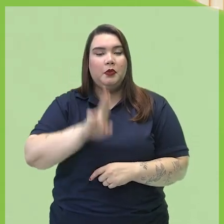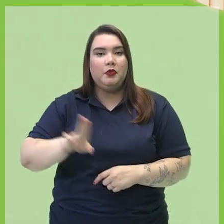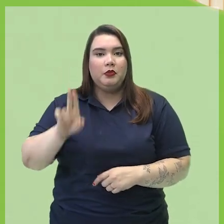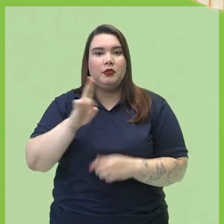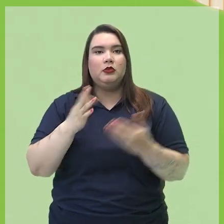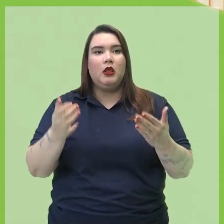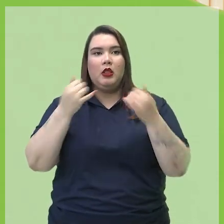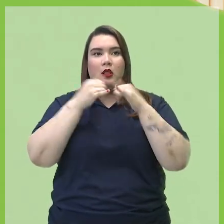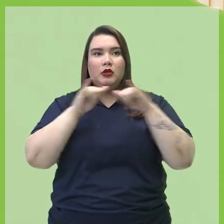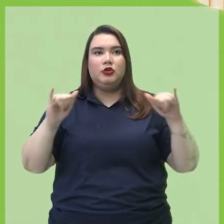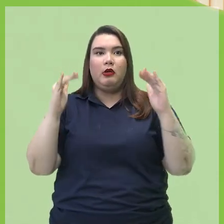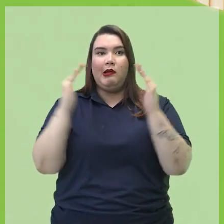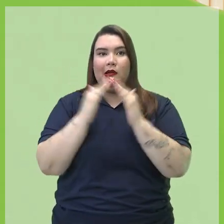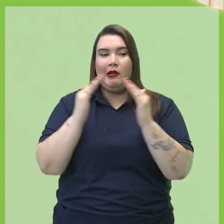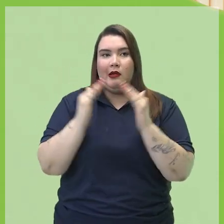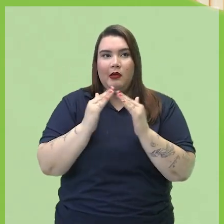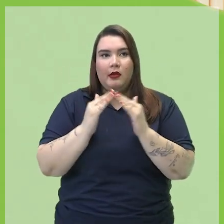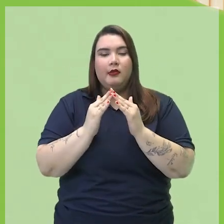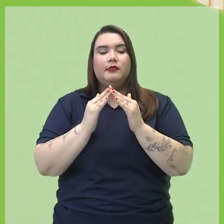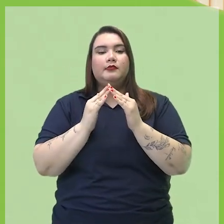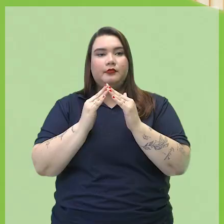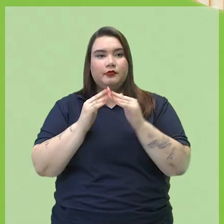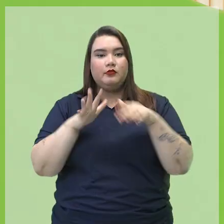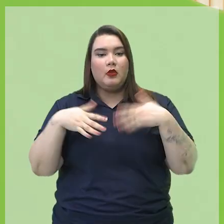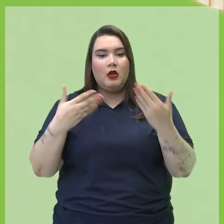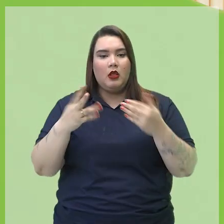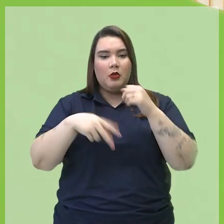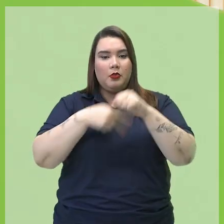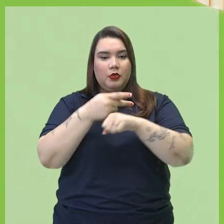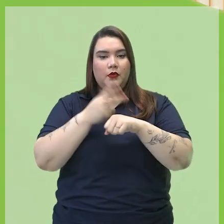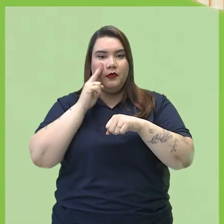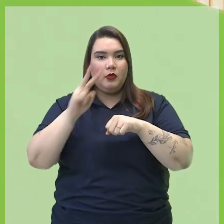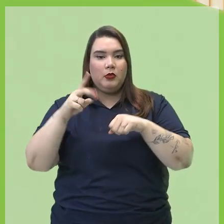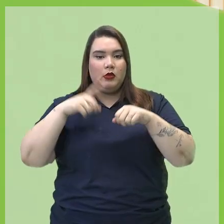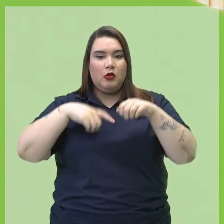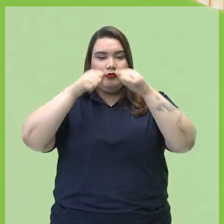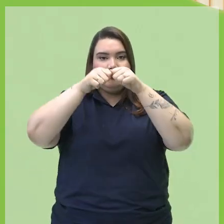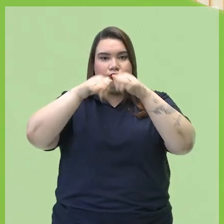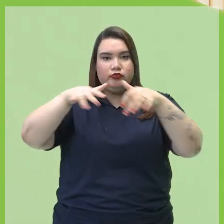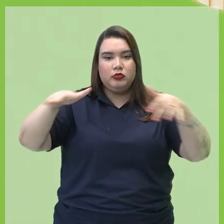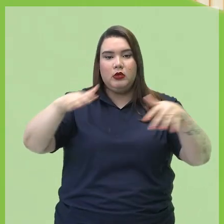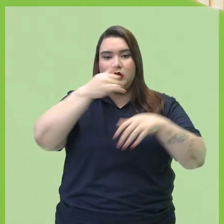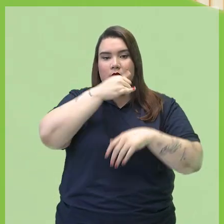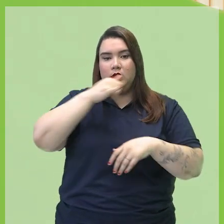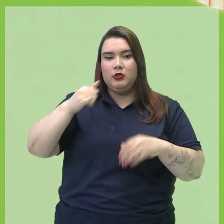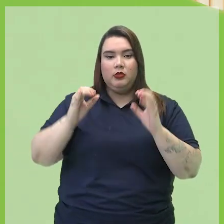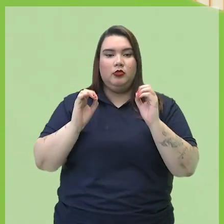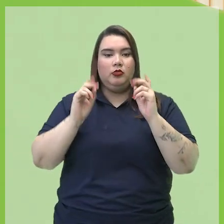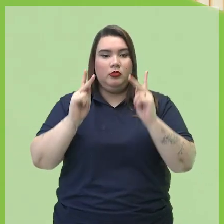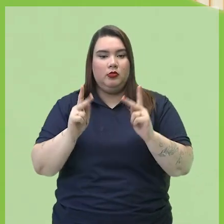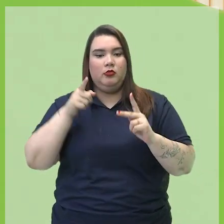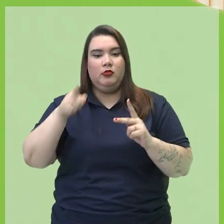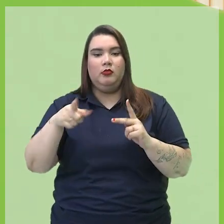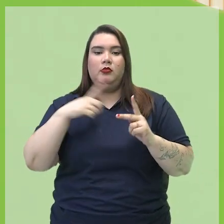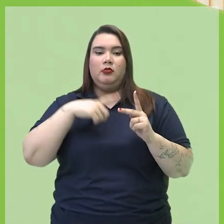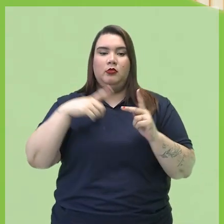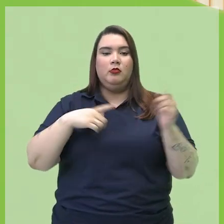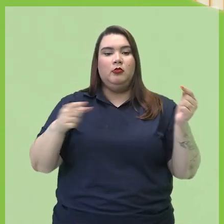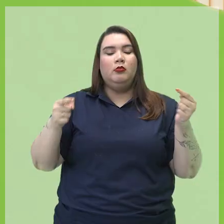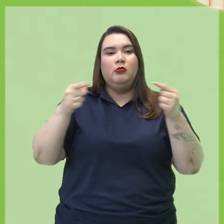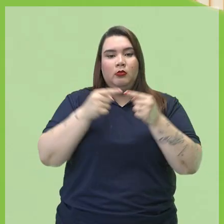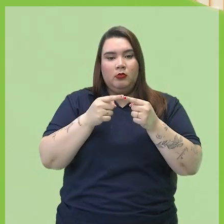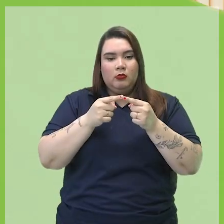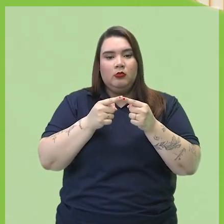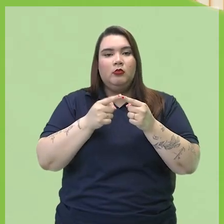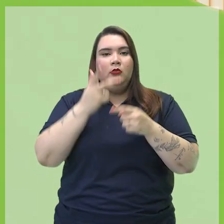para a casa e depois vocês viram também uma distribuição da energia. E lá ele